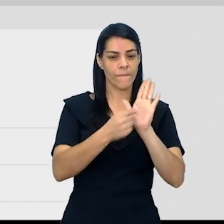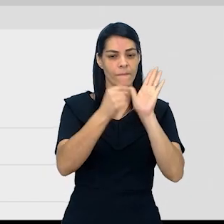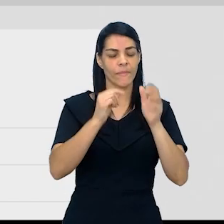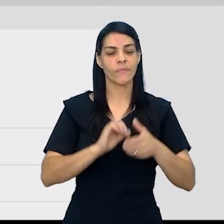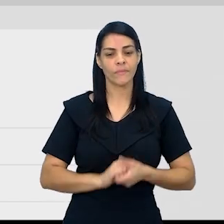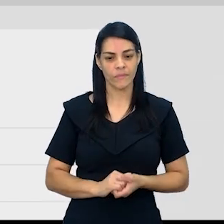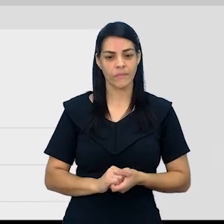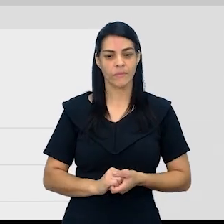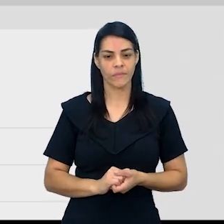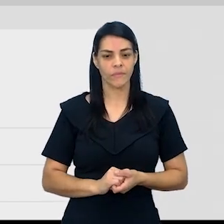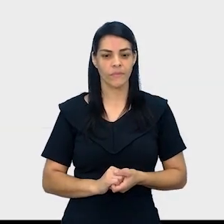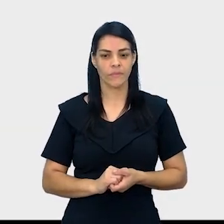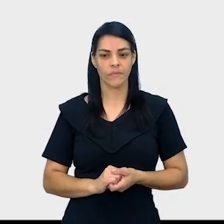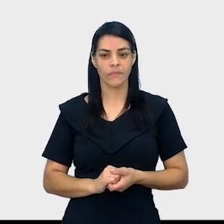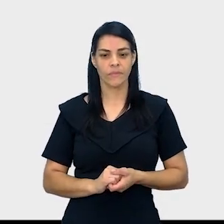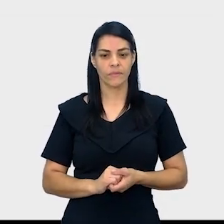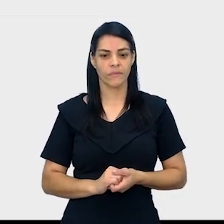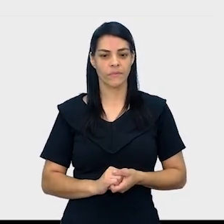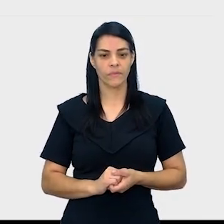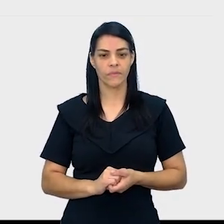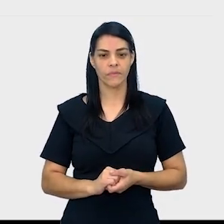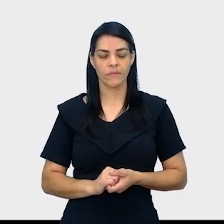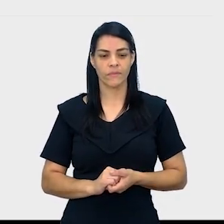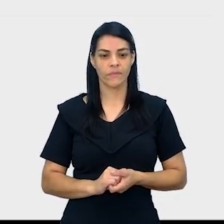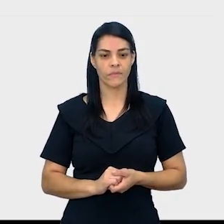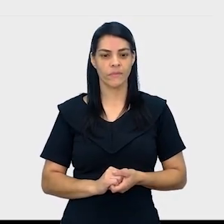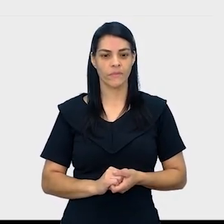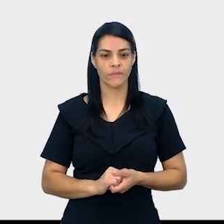prova Paulista primeira bimestre